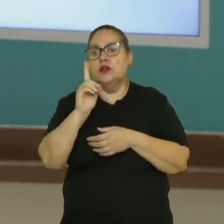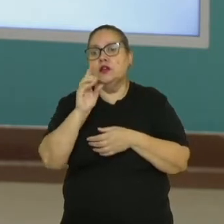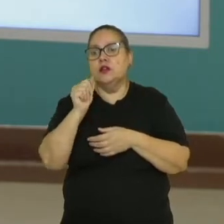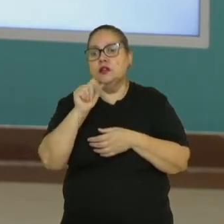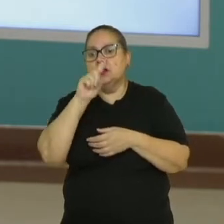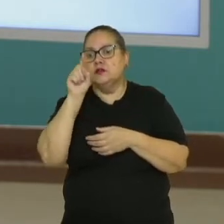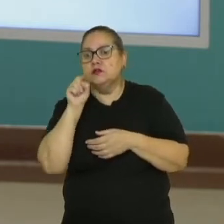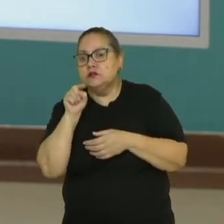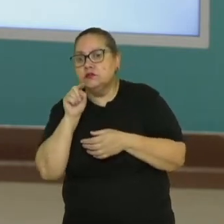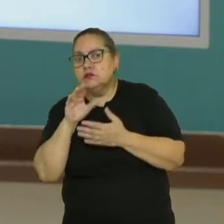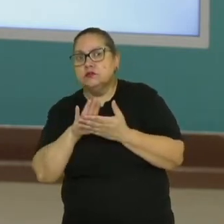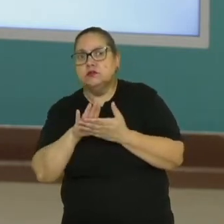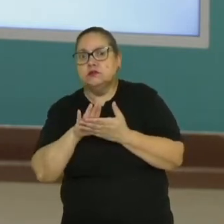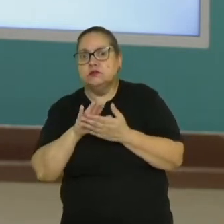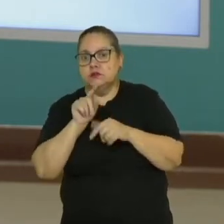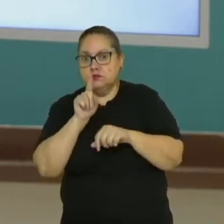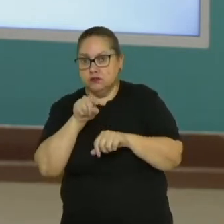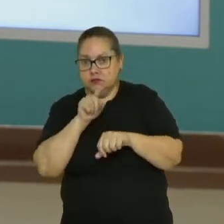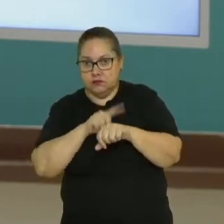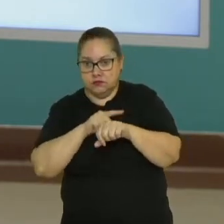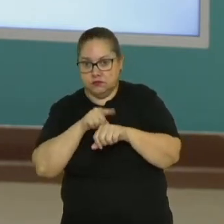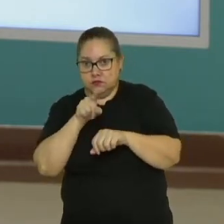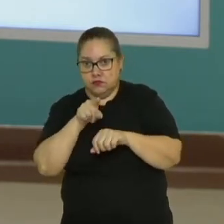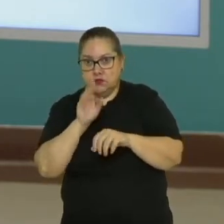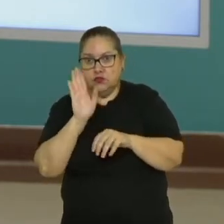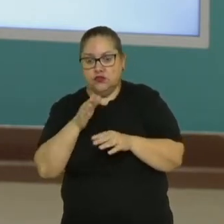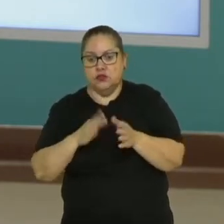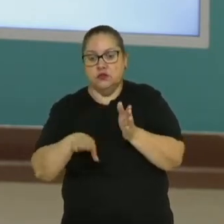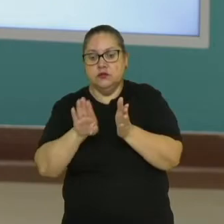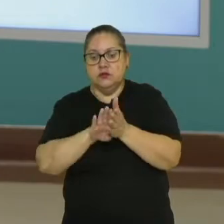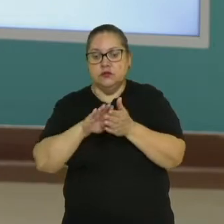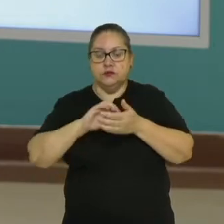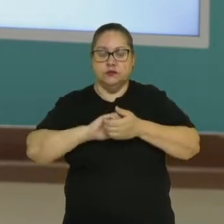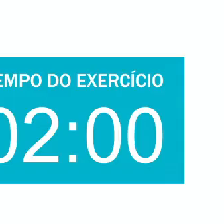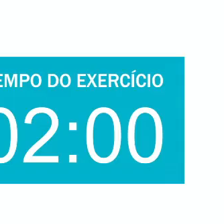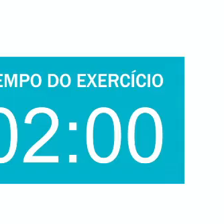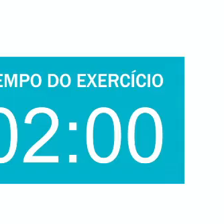camada é essa? Eu vou dar um tempinho para você e eu já retorno.